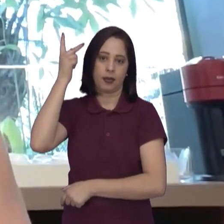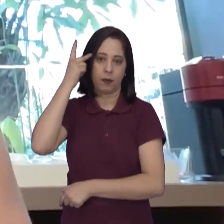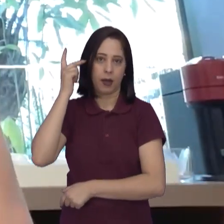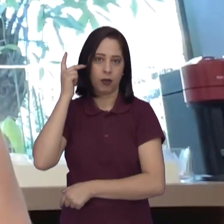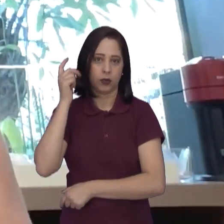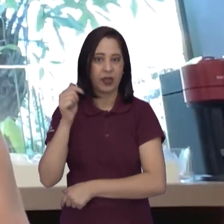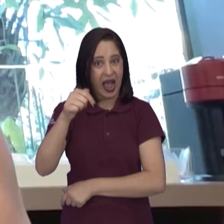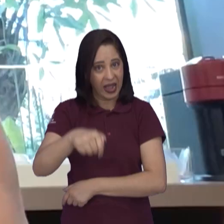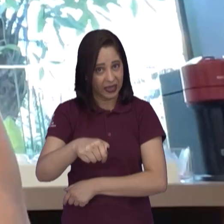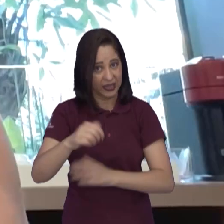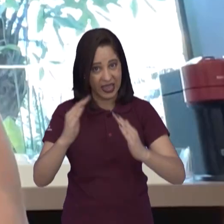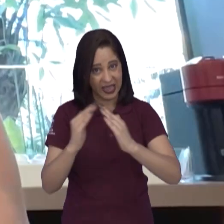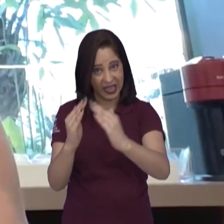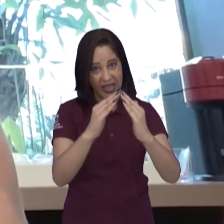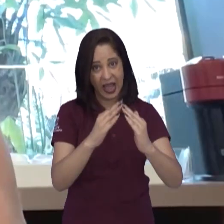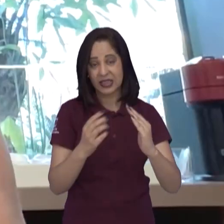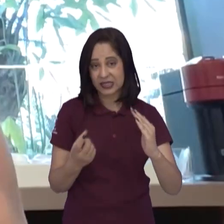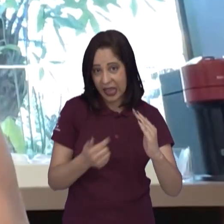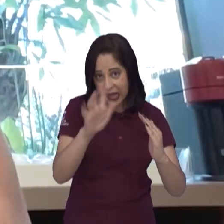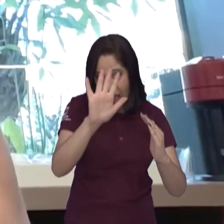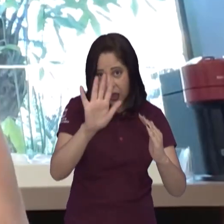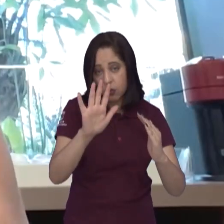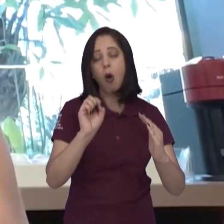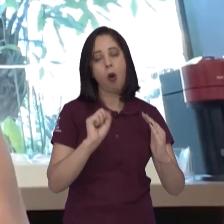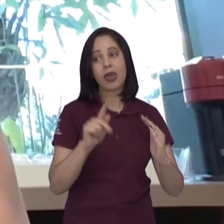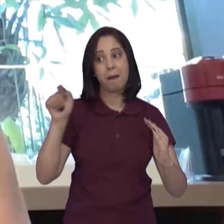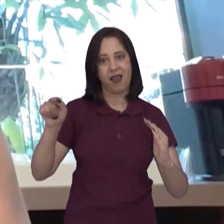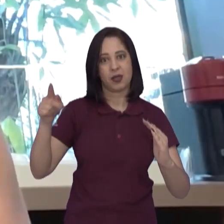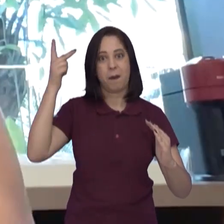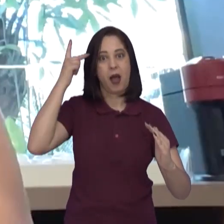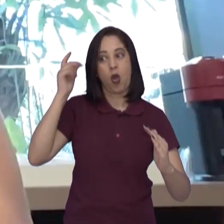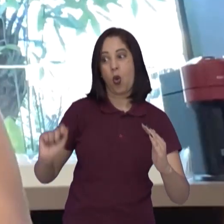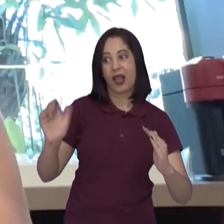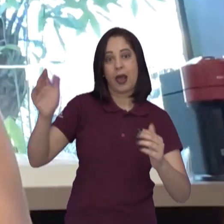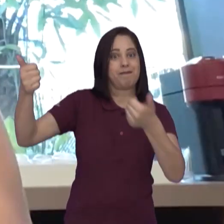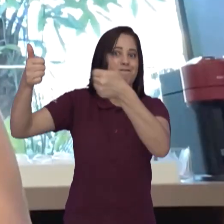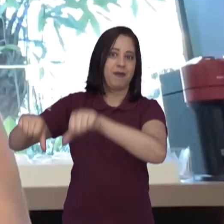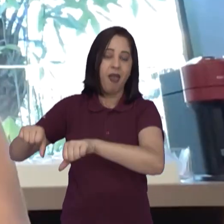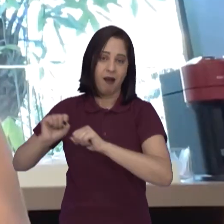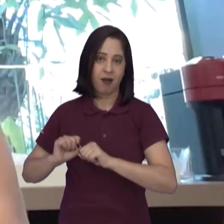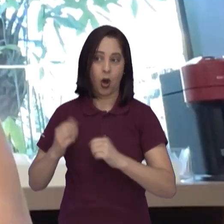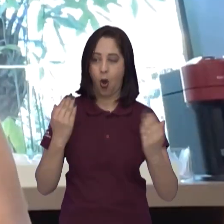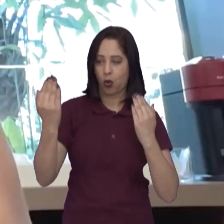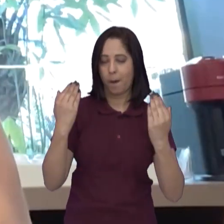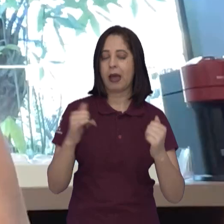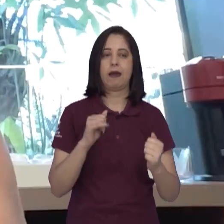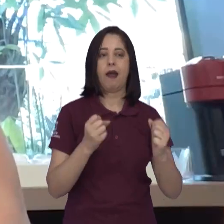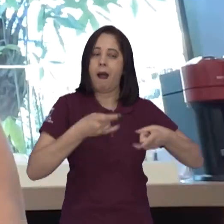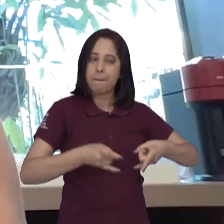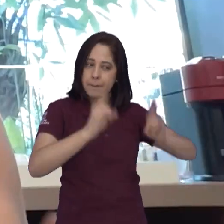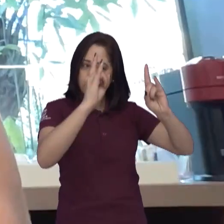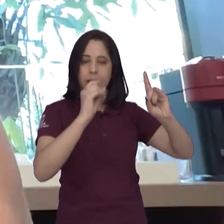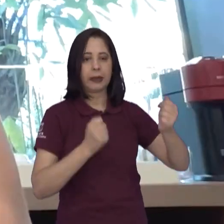ainda assim, ele é muito mais barato do que São Paulo, né? Se eu pegar 1 metro quadrado aqui de um apartamento para comprar,